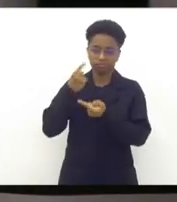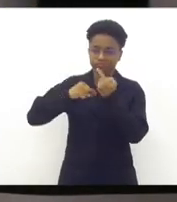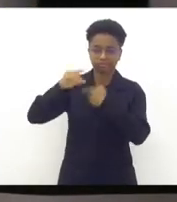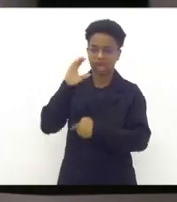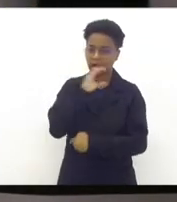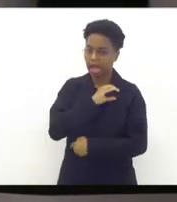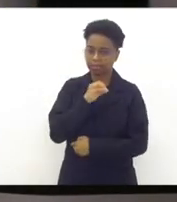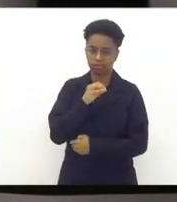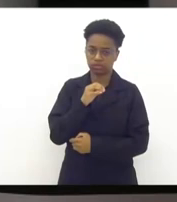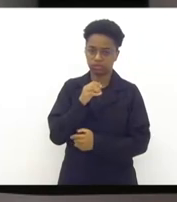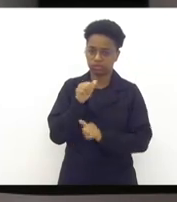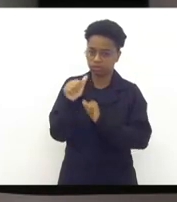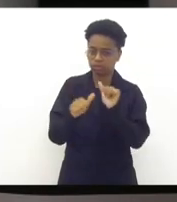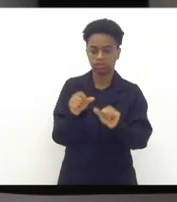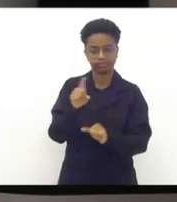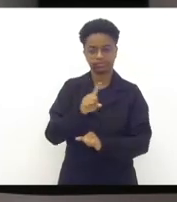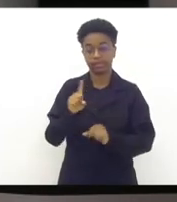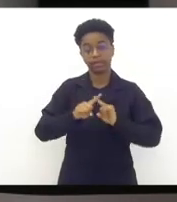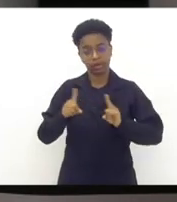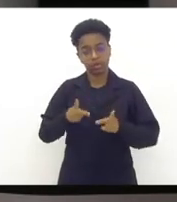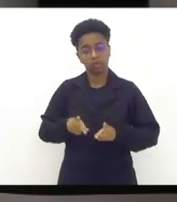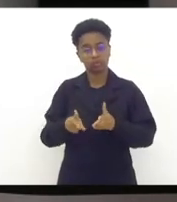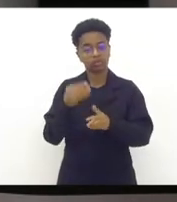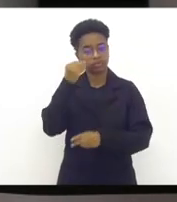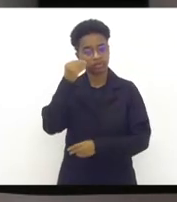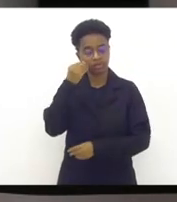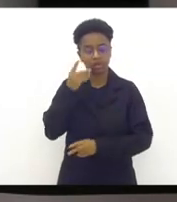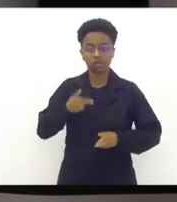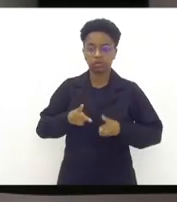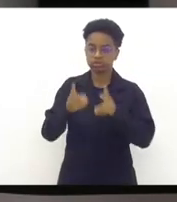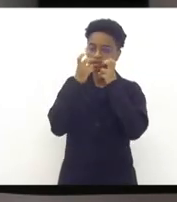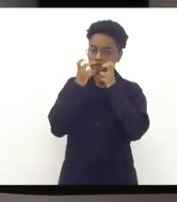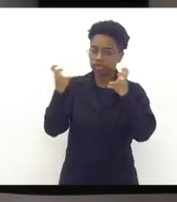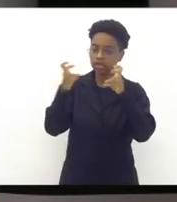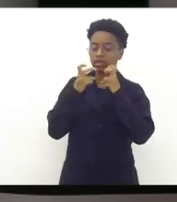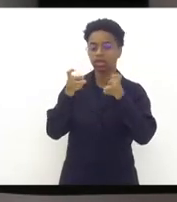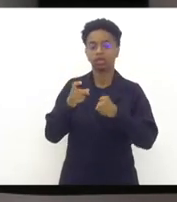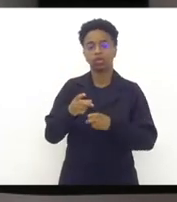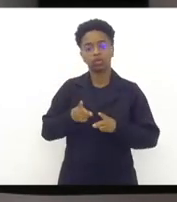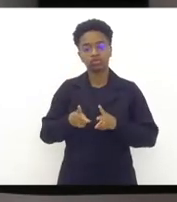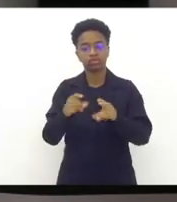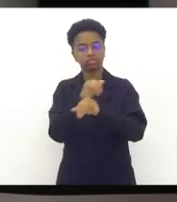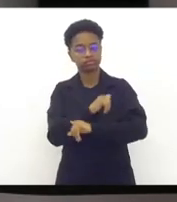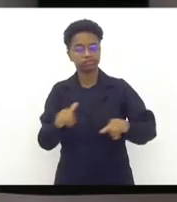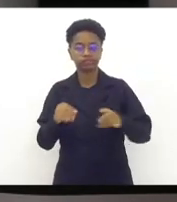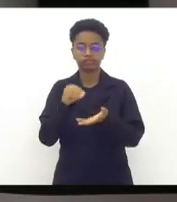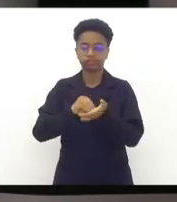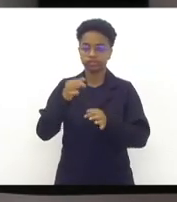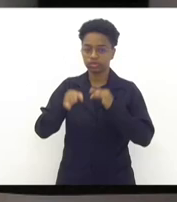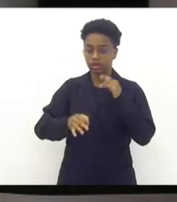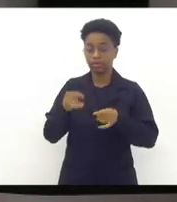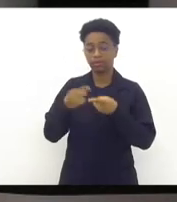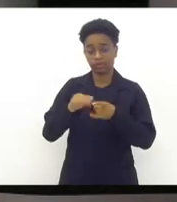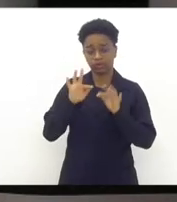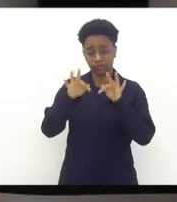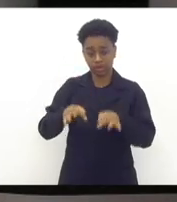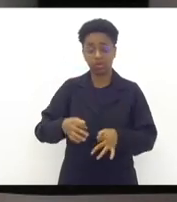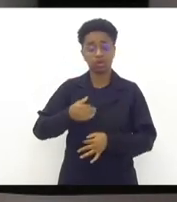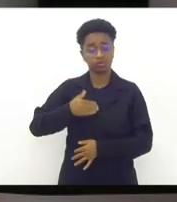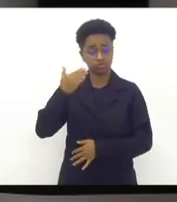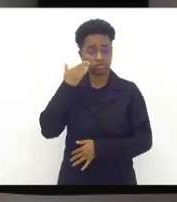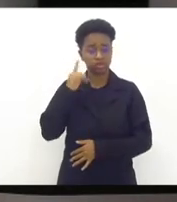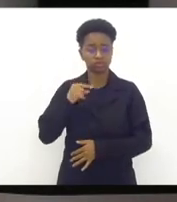ação, mas a gente vai continuar tentando, vamos continuar aos poucos brecando essa injustiça, para que no final eu sei que